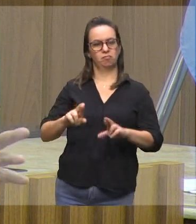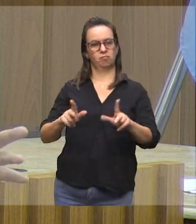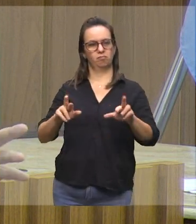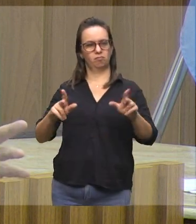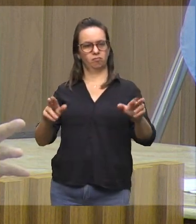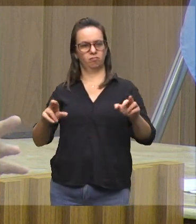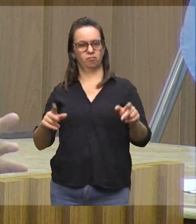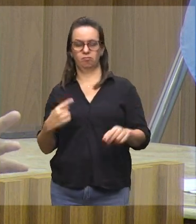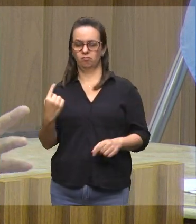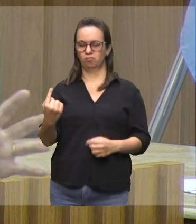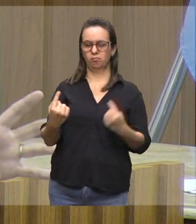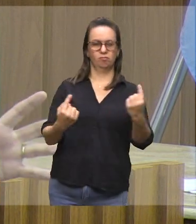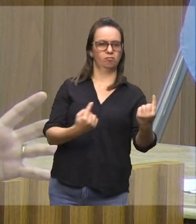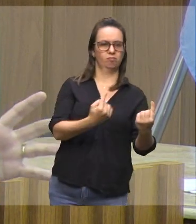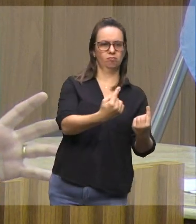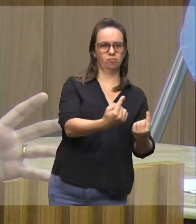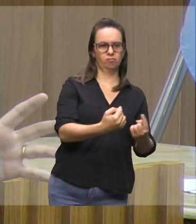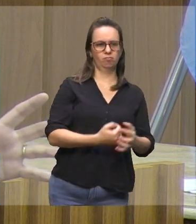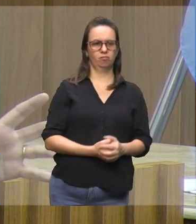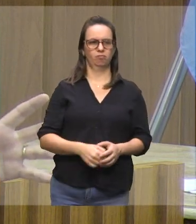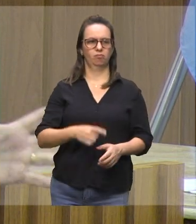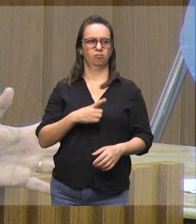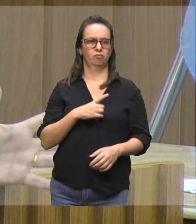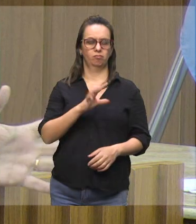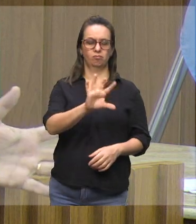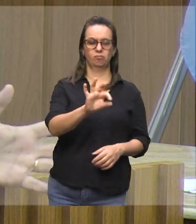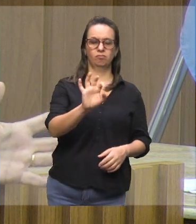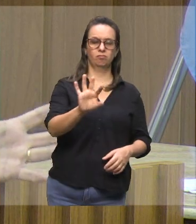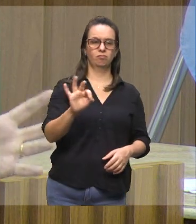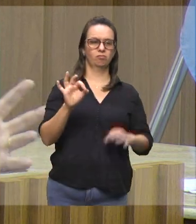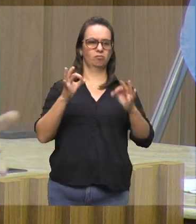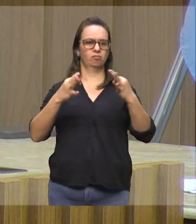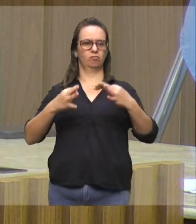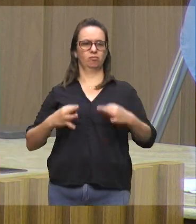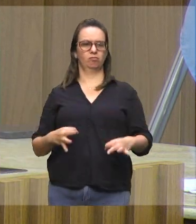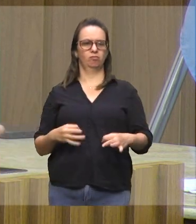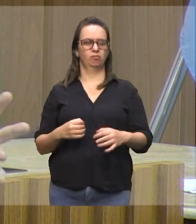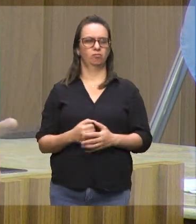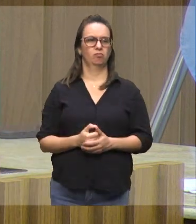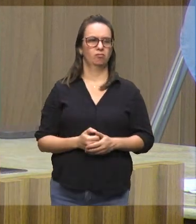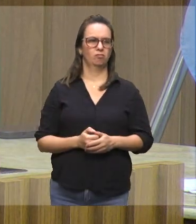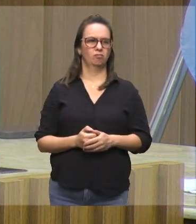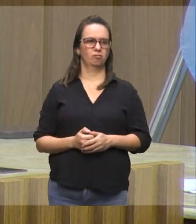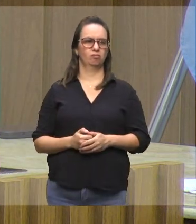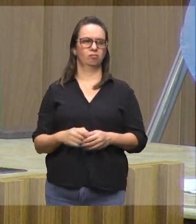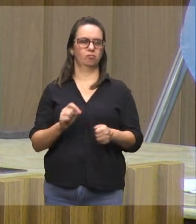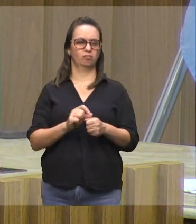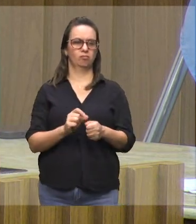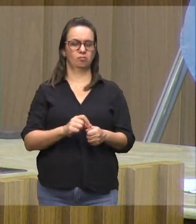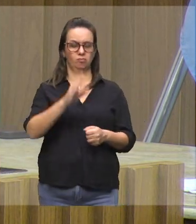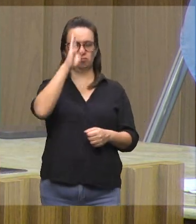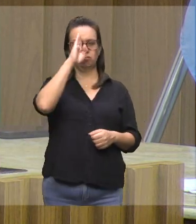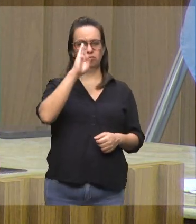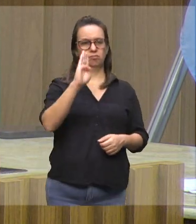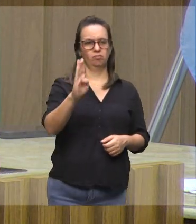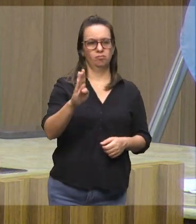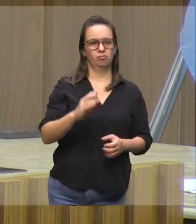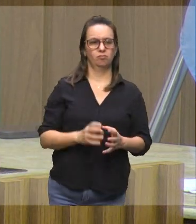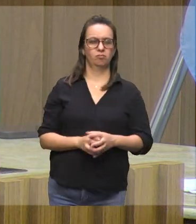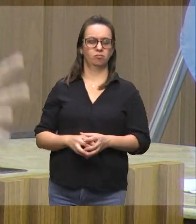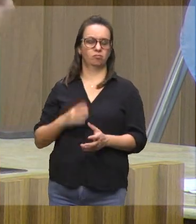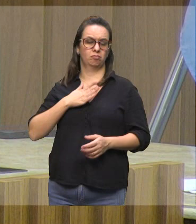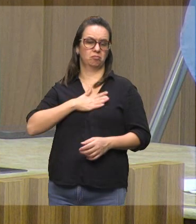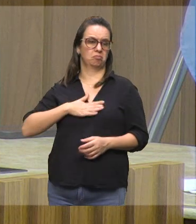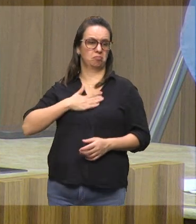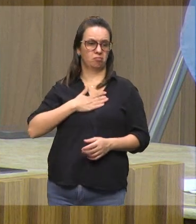ali. E incentivo às escolhas certas é tentar fazer com que o aluno seja direcionado para aquilo que ele tem mais vocação, para aquilo que ele tem